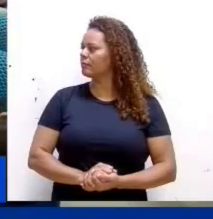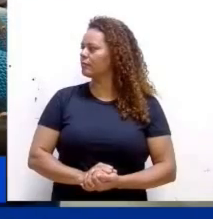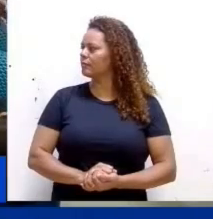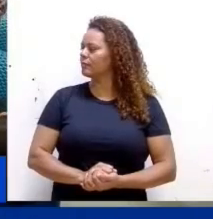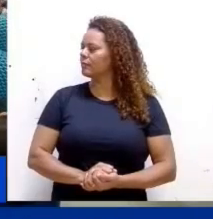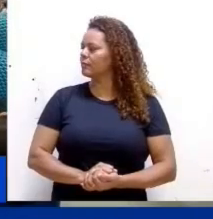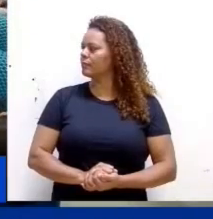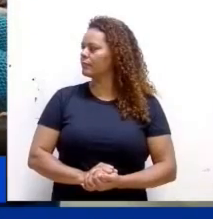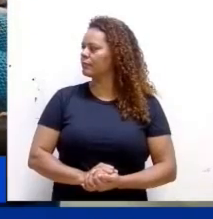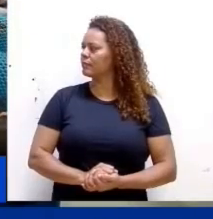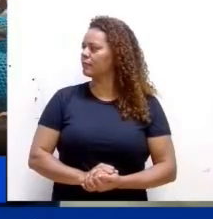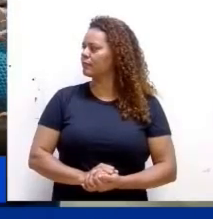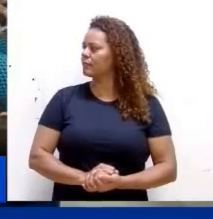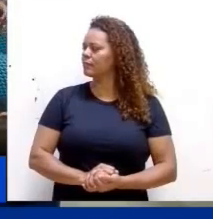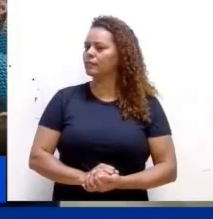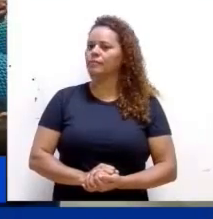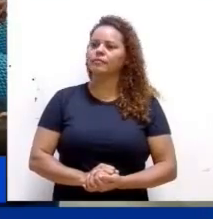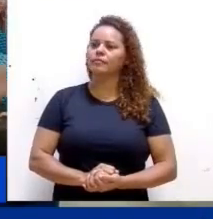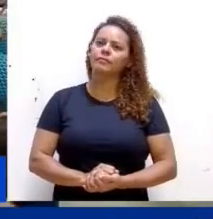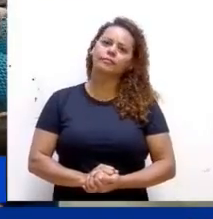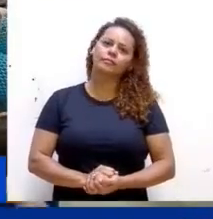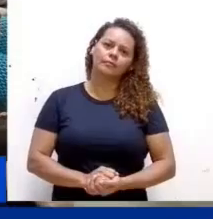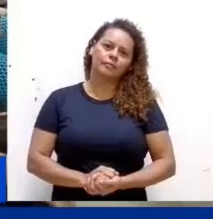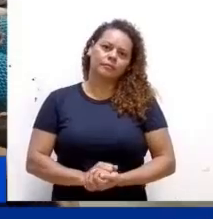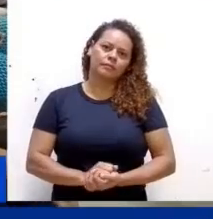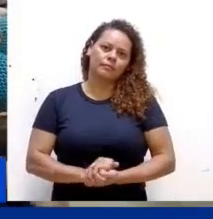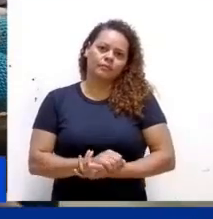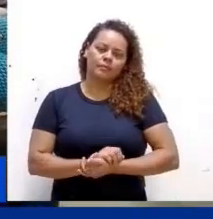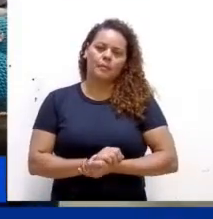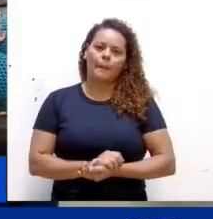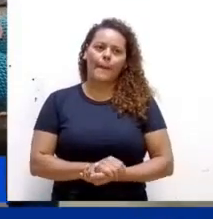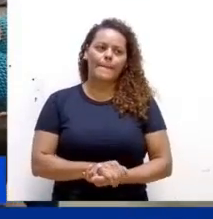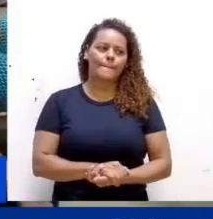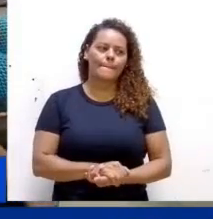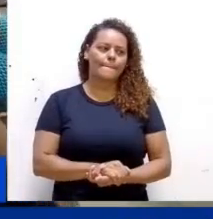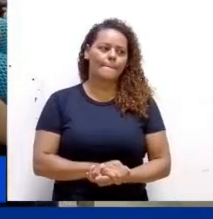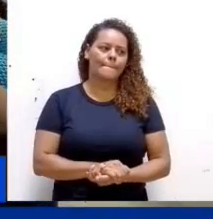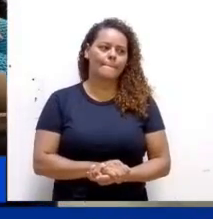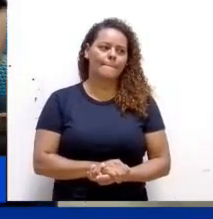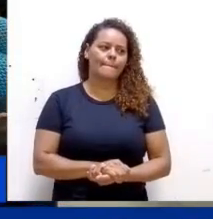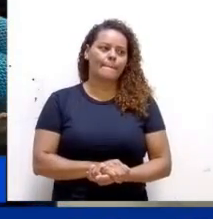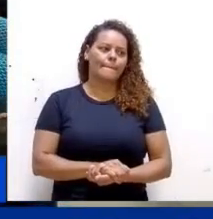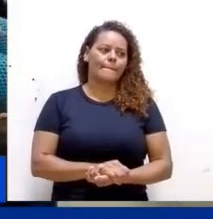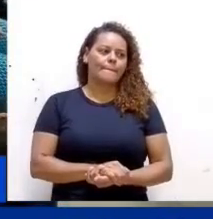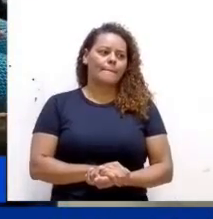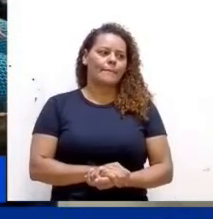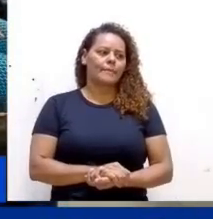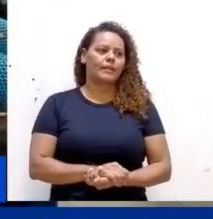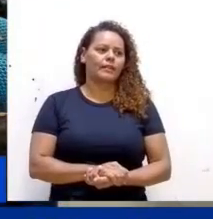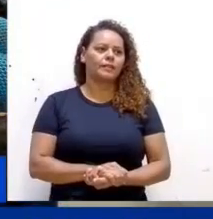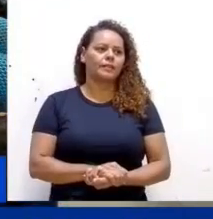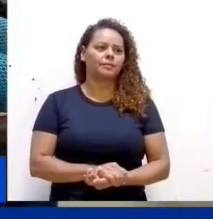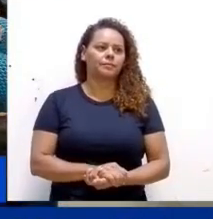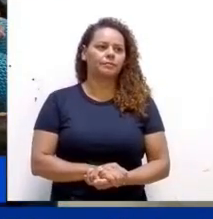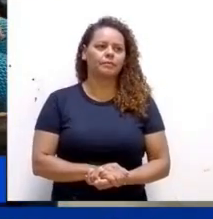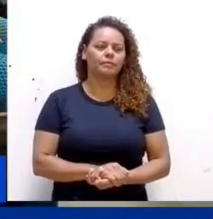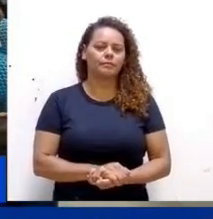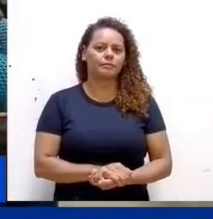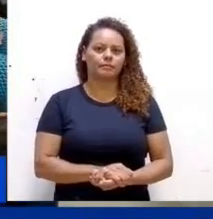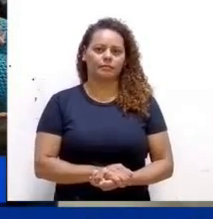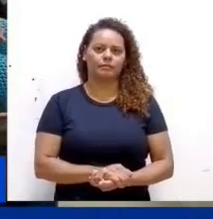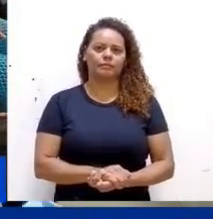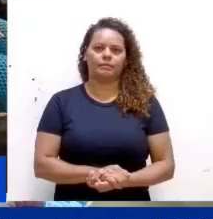Certo, vamos lá. Muito bem. Olha aqui a mulher falante. Fala a tua vez. Ela... Foco